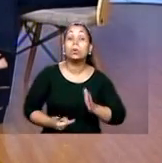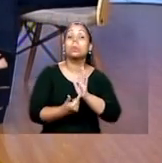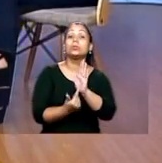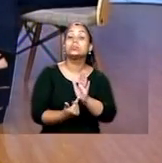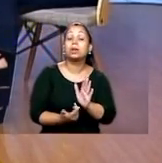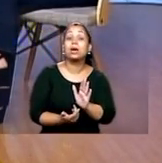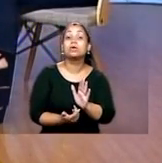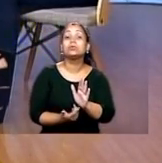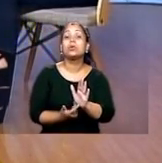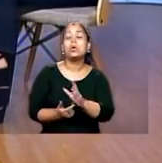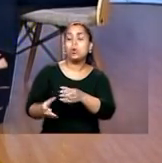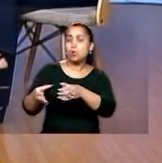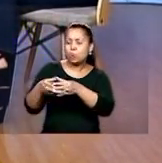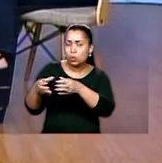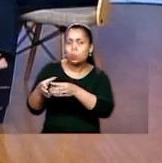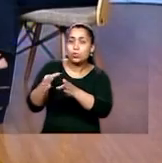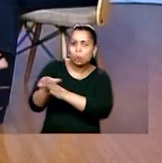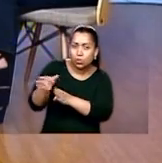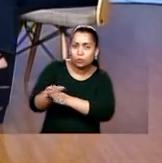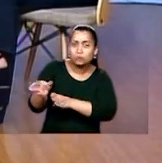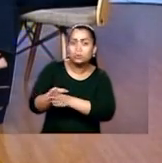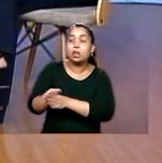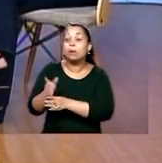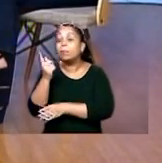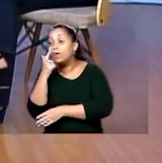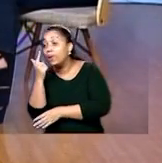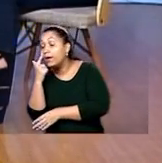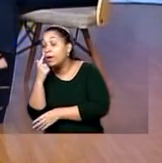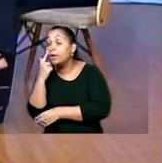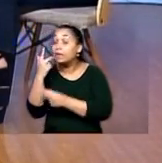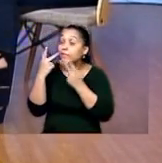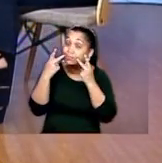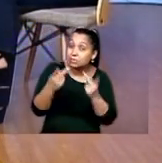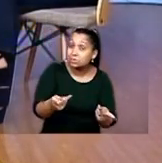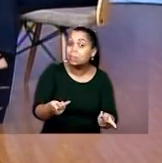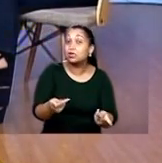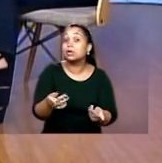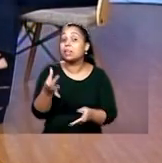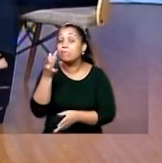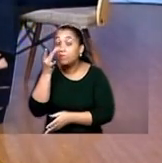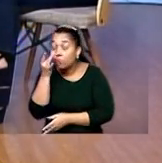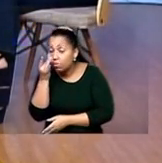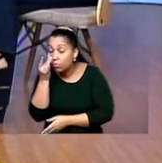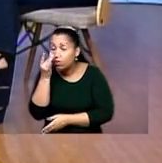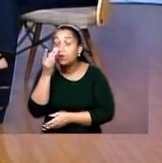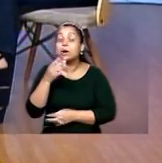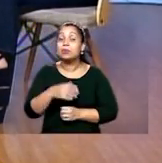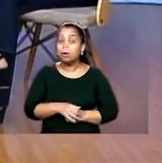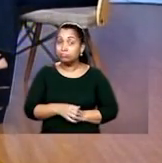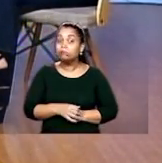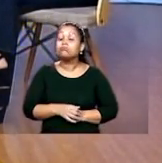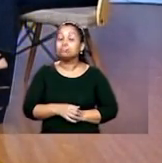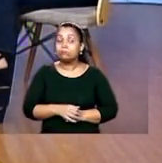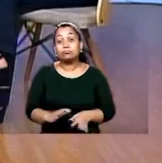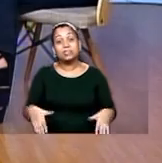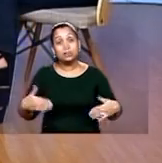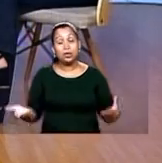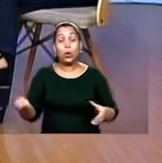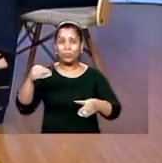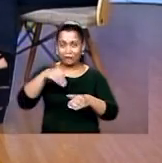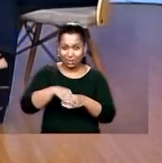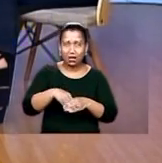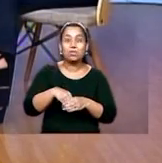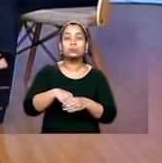destacados equipes do Conselho para fazer visitas, para acompanhar essas entregas eventualmente, né? Então, dentro